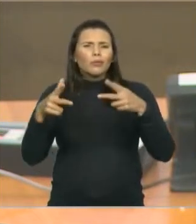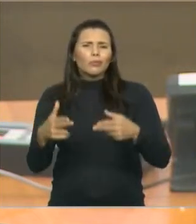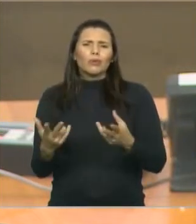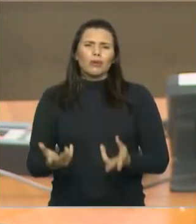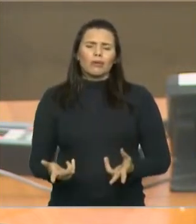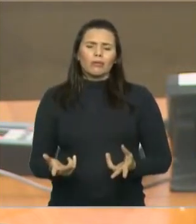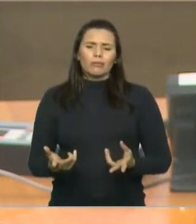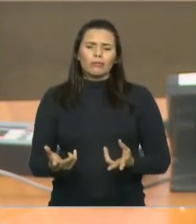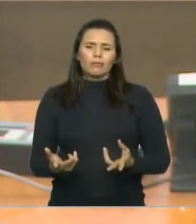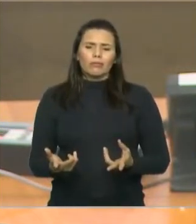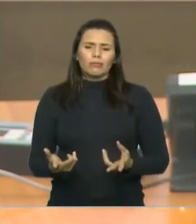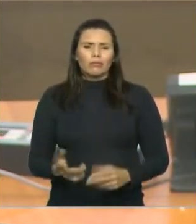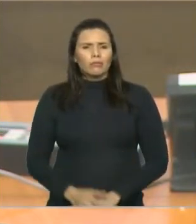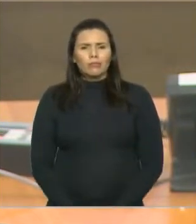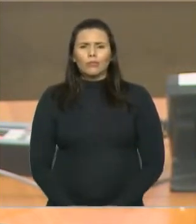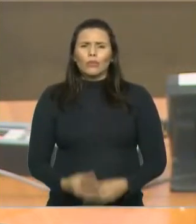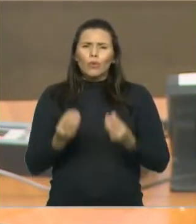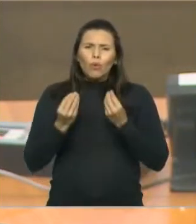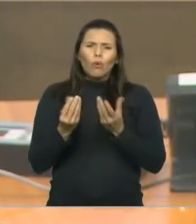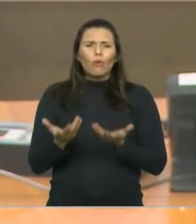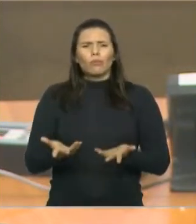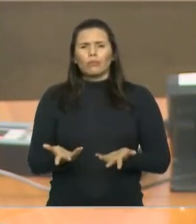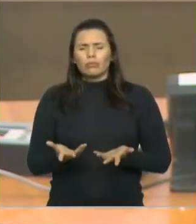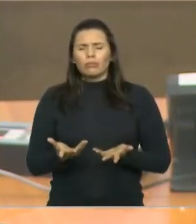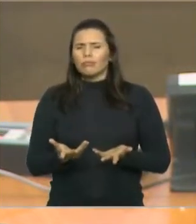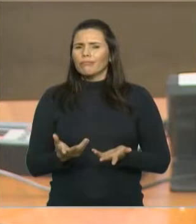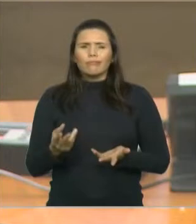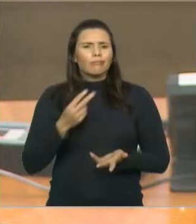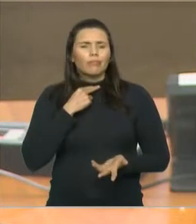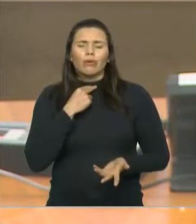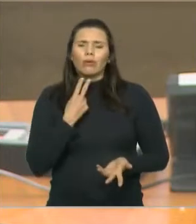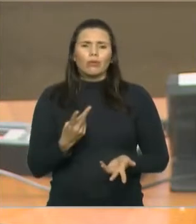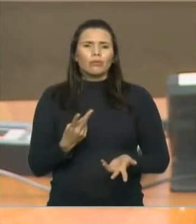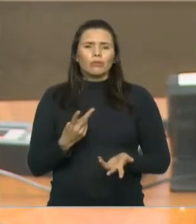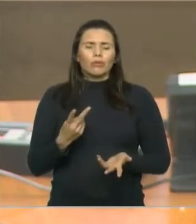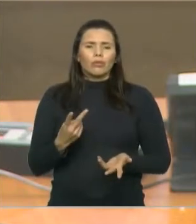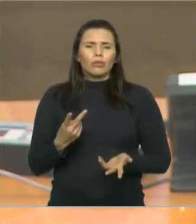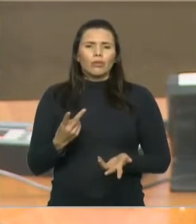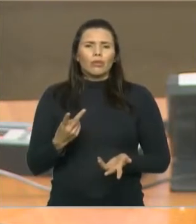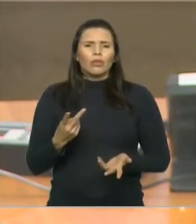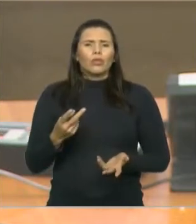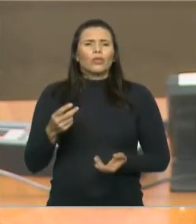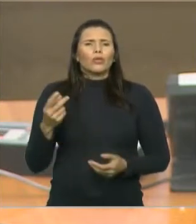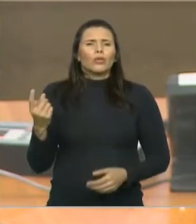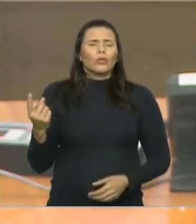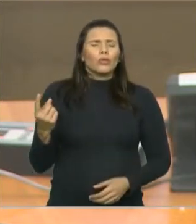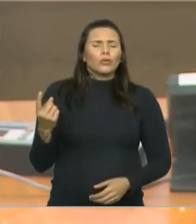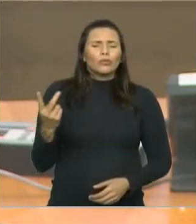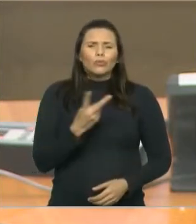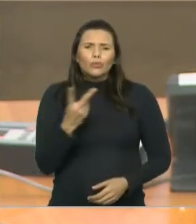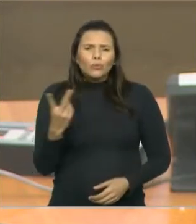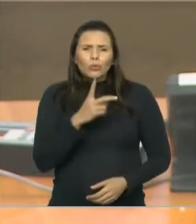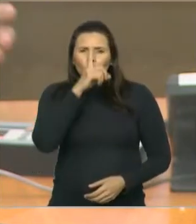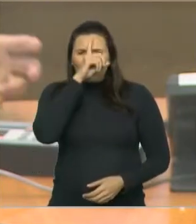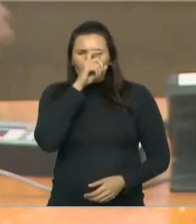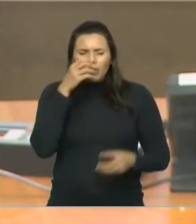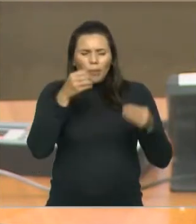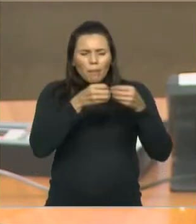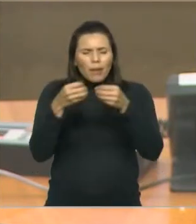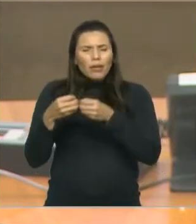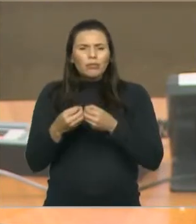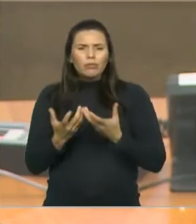acabar continuando, muitas vezes, tendo de vir a São Luís ou vir a outras localidades, quando era